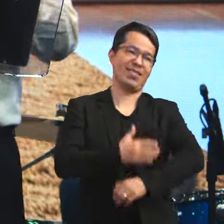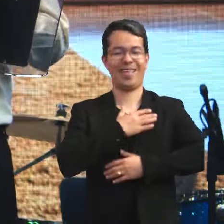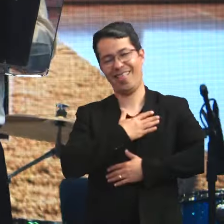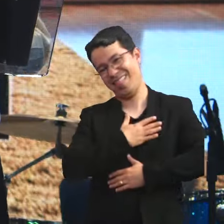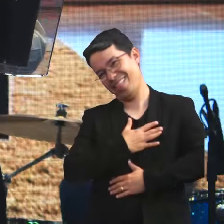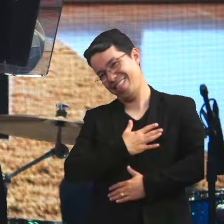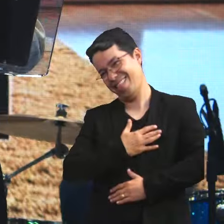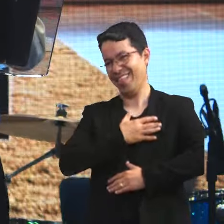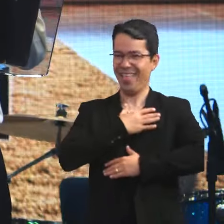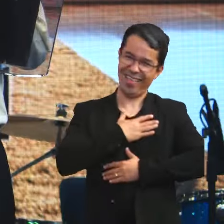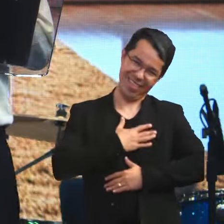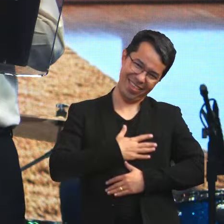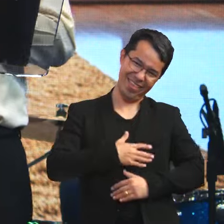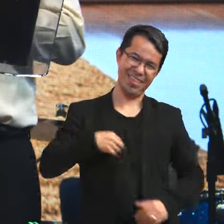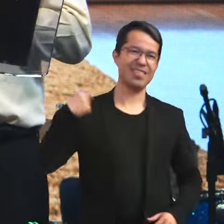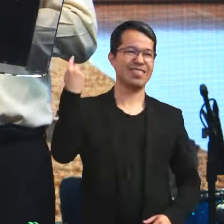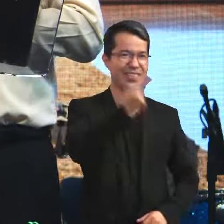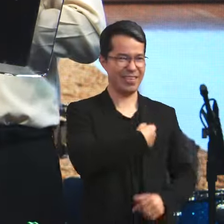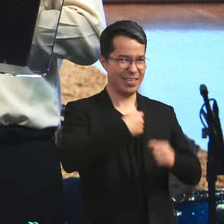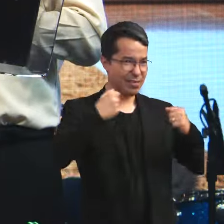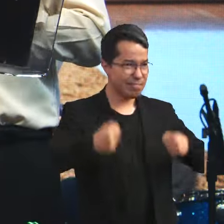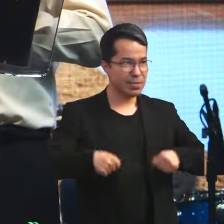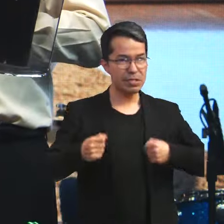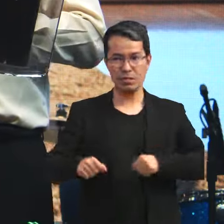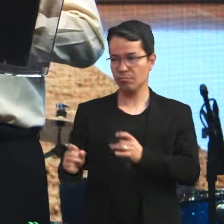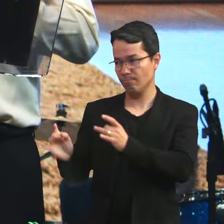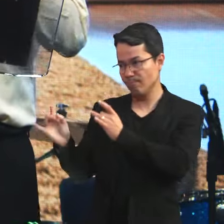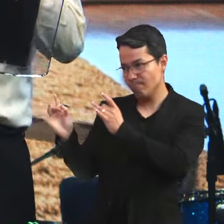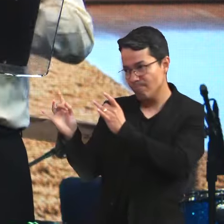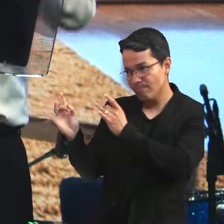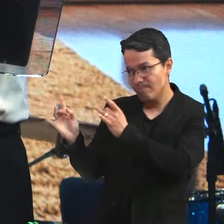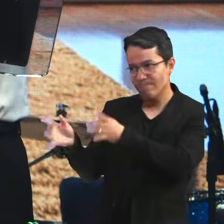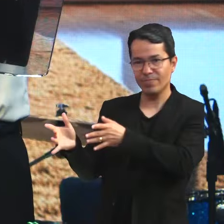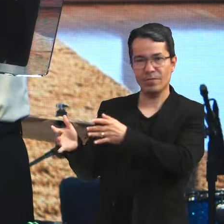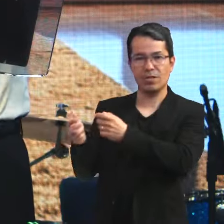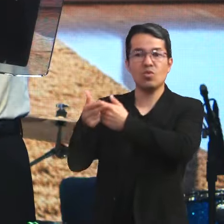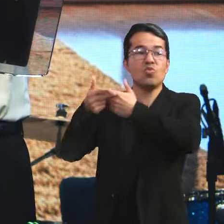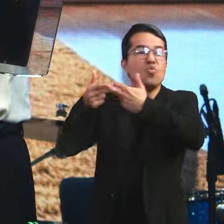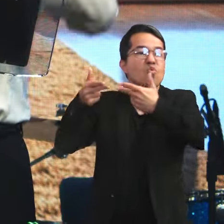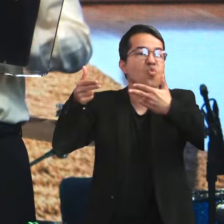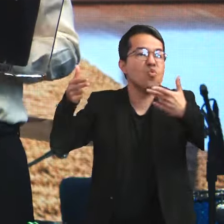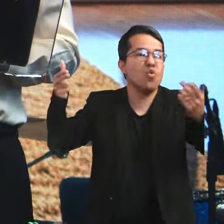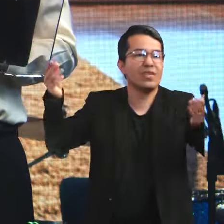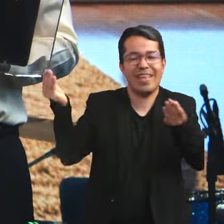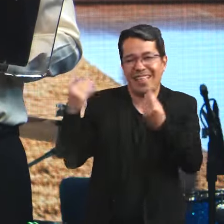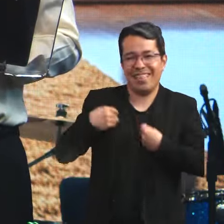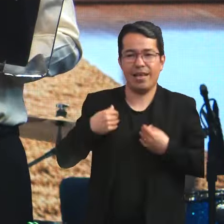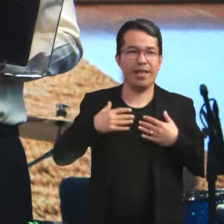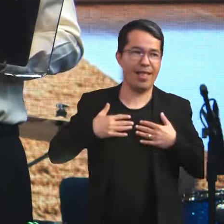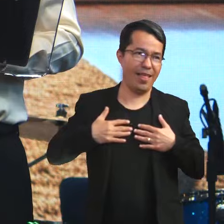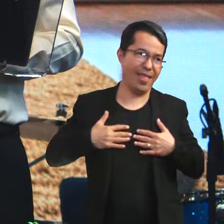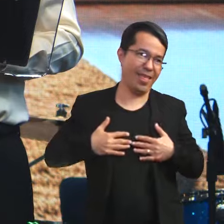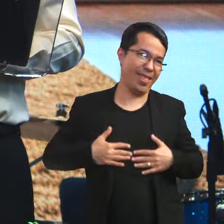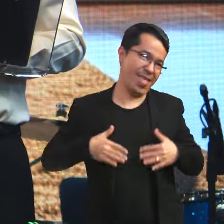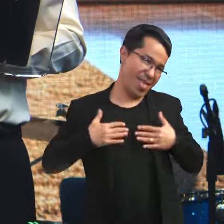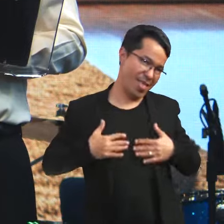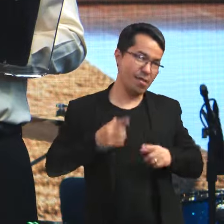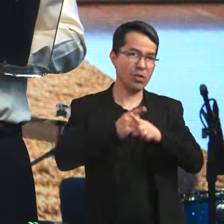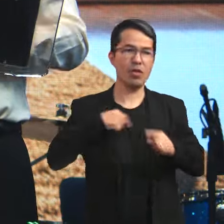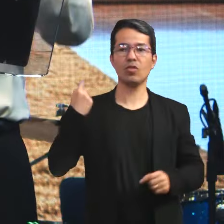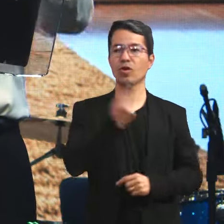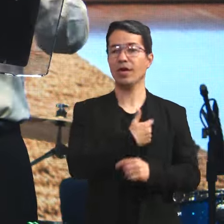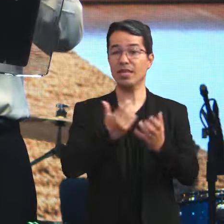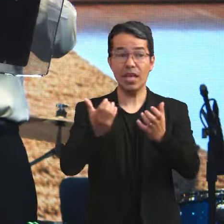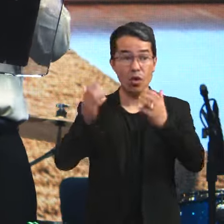sempre devemos renunciar a algo em de obedecer al Senor para Ober